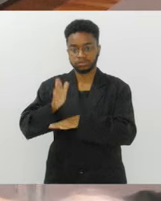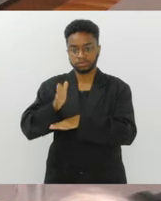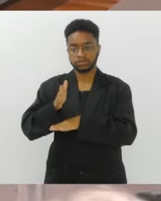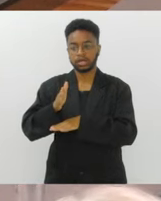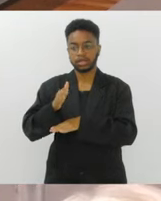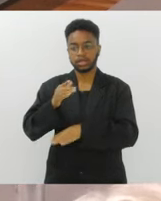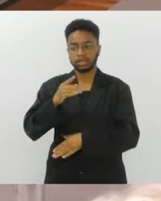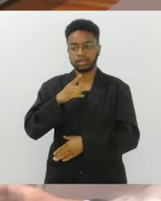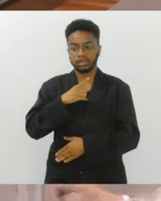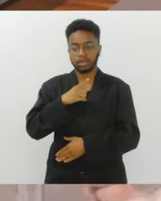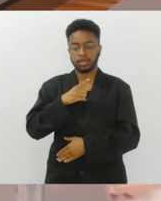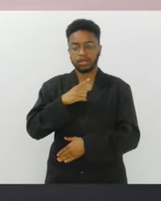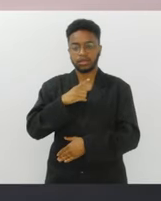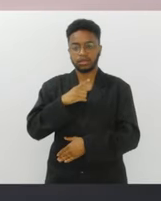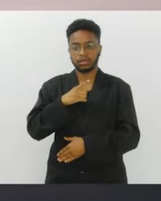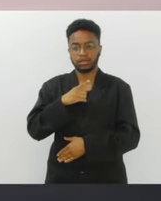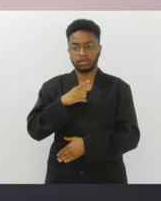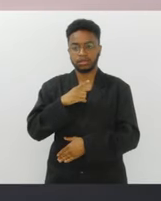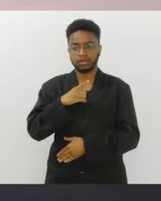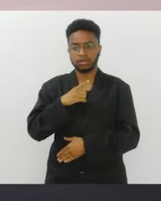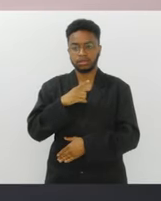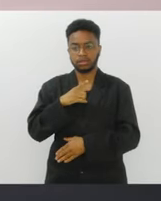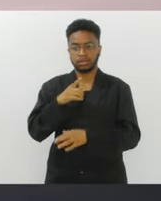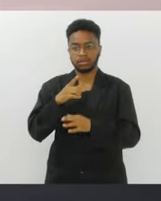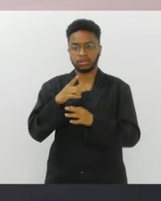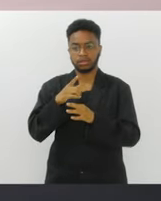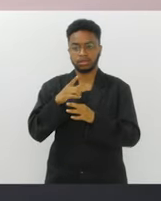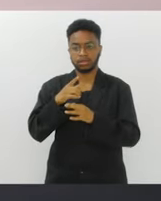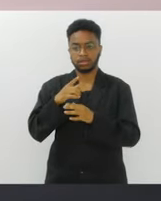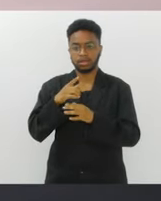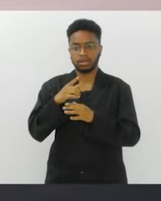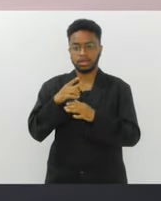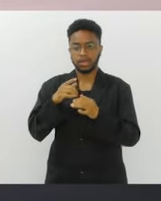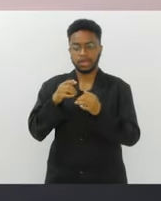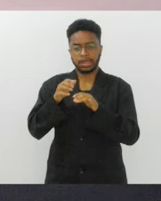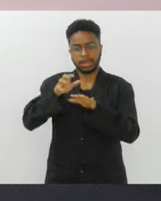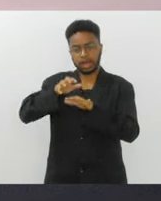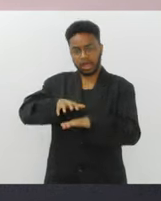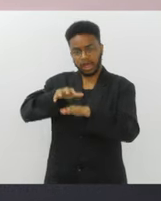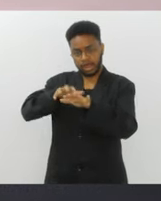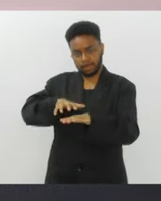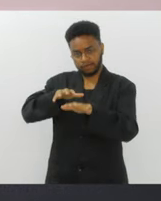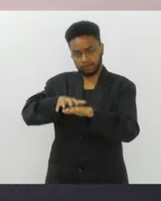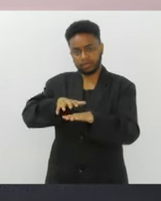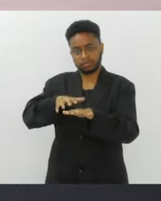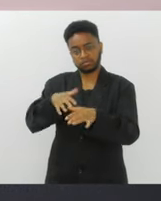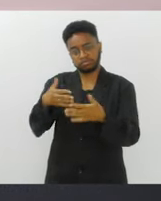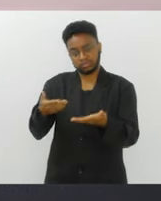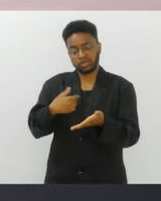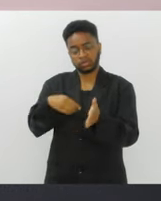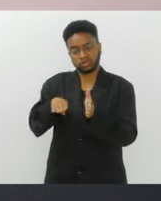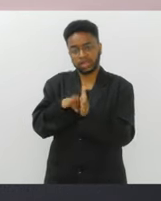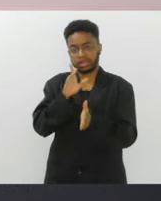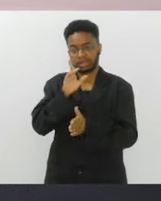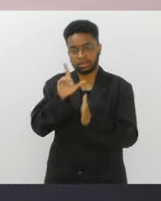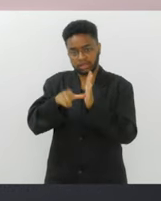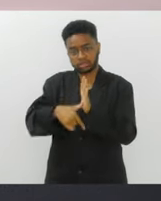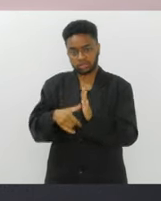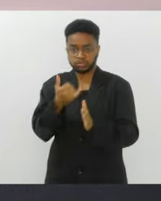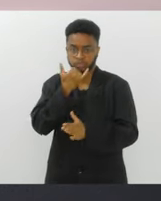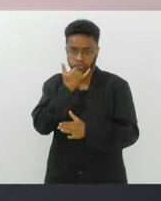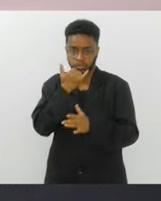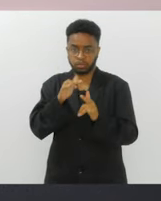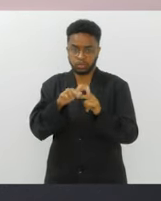desculpa o meu atraso, porque a linha vermelha estava muito engarrafada, quero cumprimentar de antemão todos os